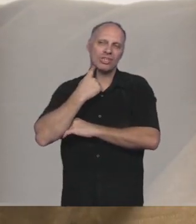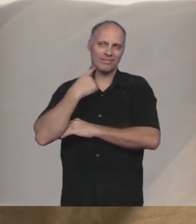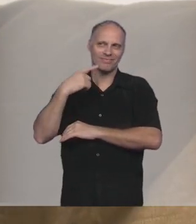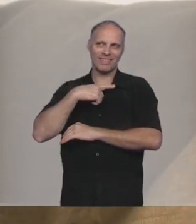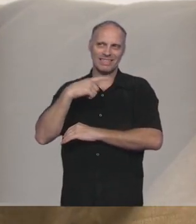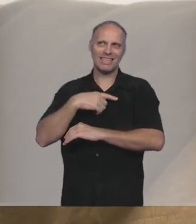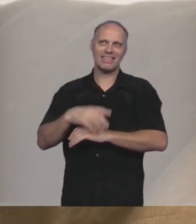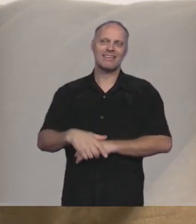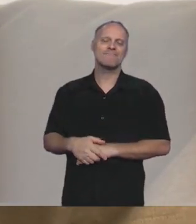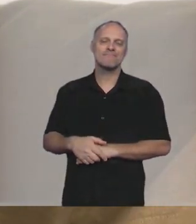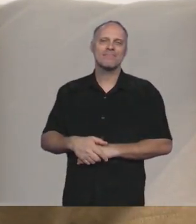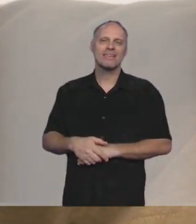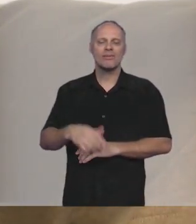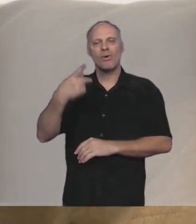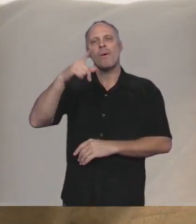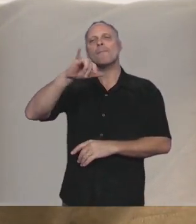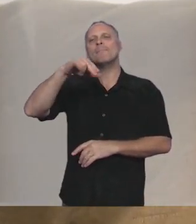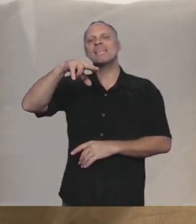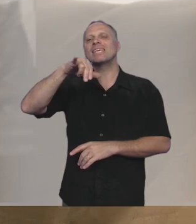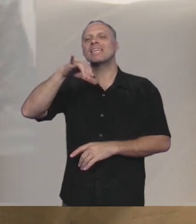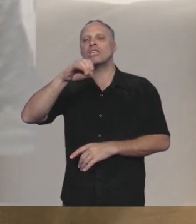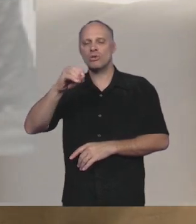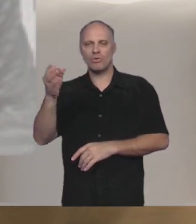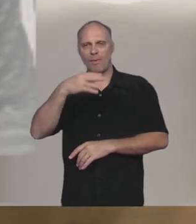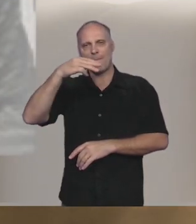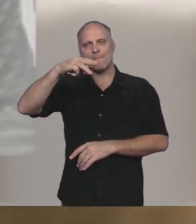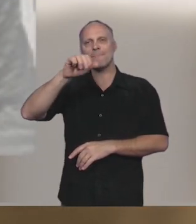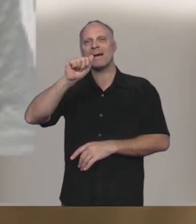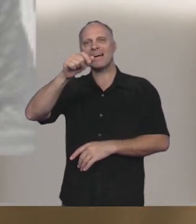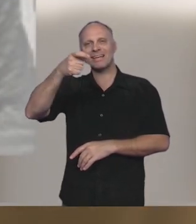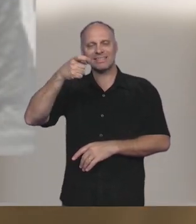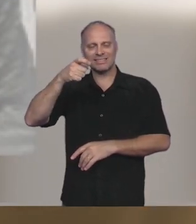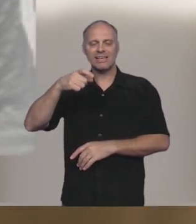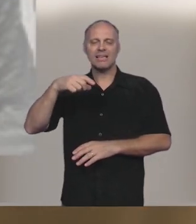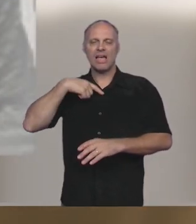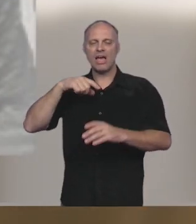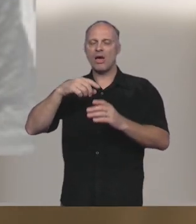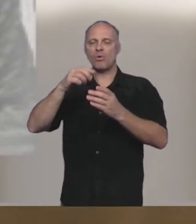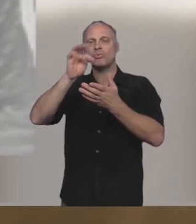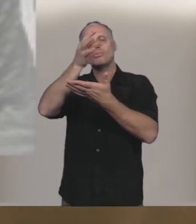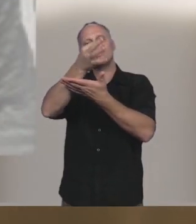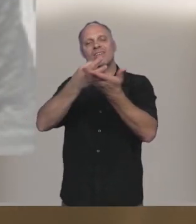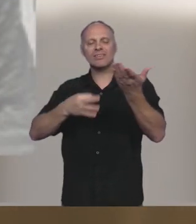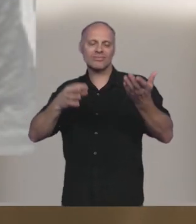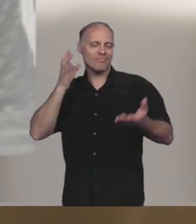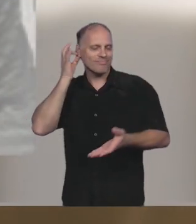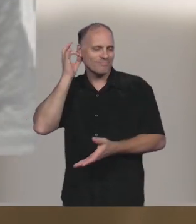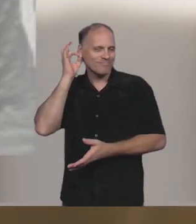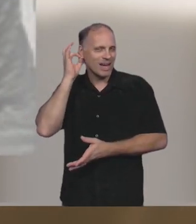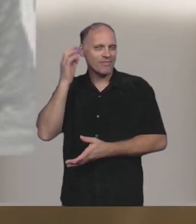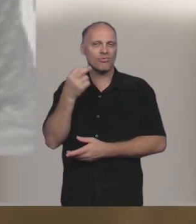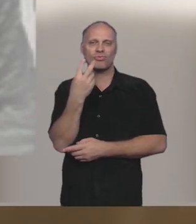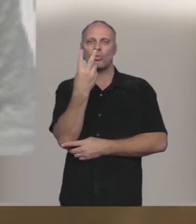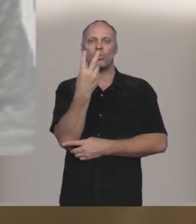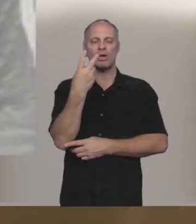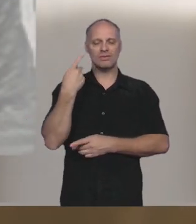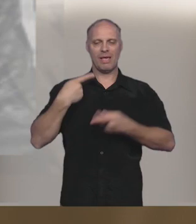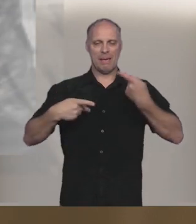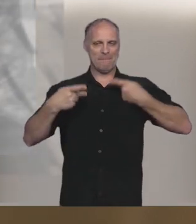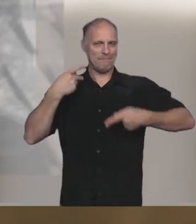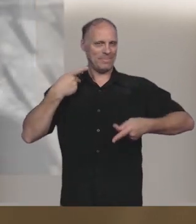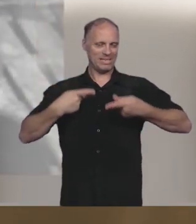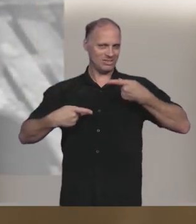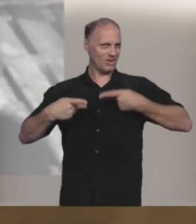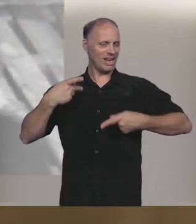Plínio Marcos, que é um monólogo não é um texto genial, de 2